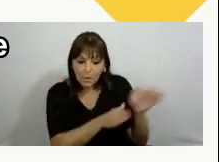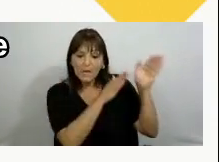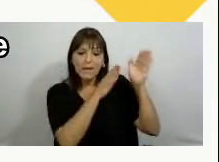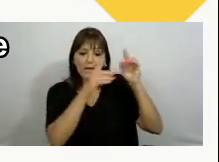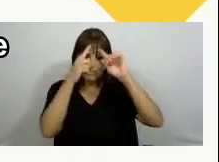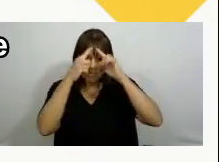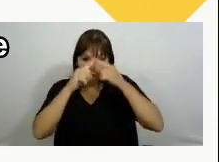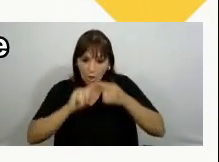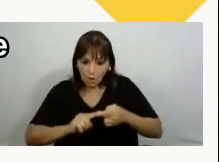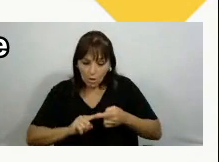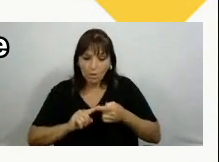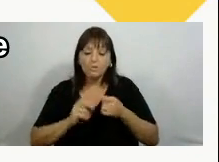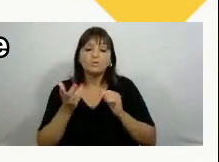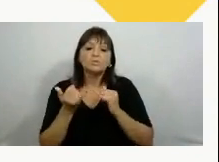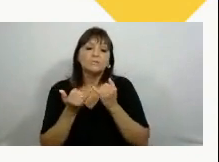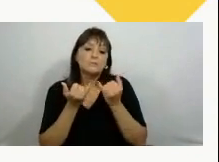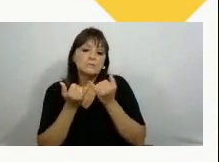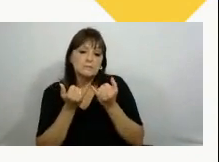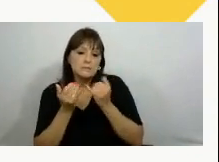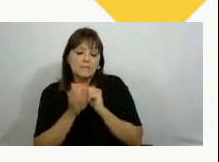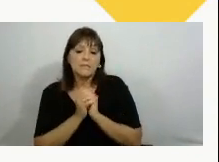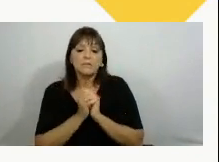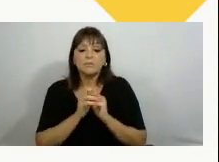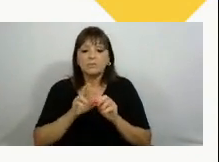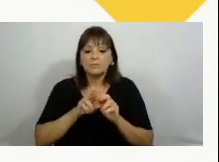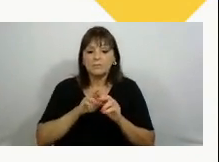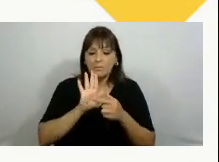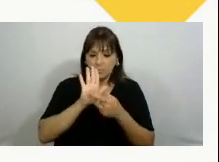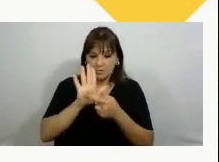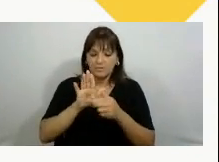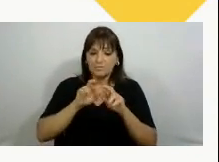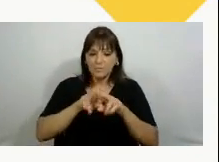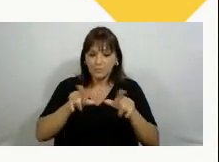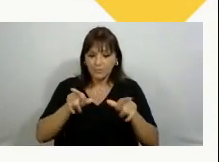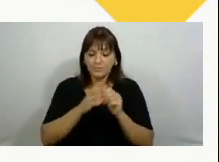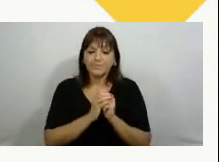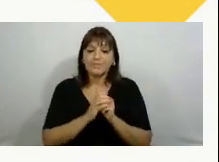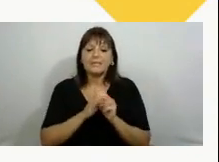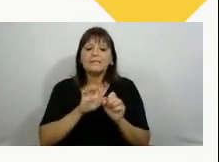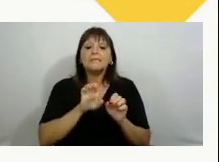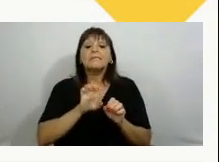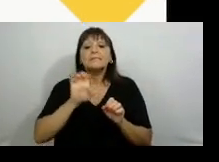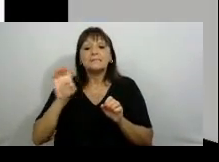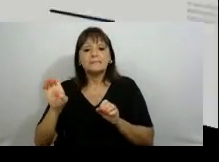por exemplo, no caso da ilustração de diversidade, a gente fez, né, da esquerda para a direita.